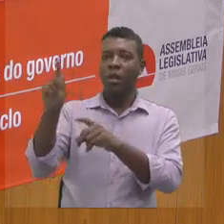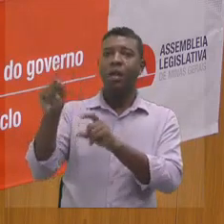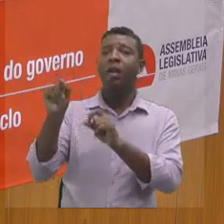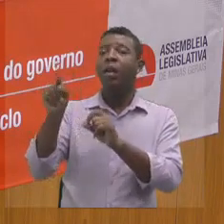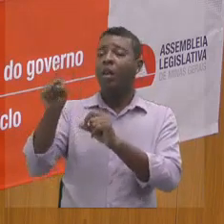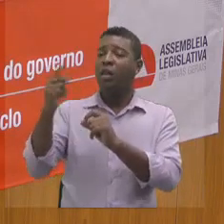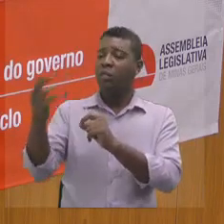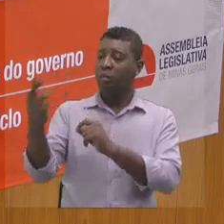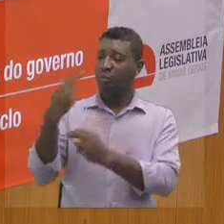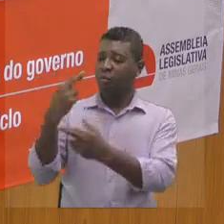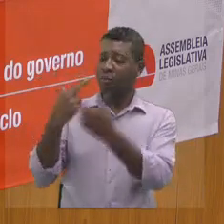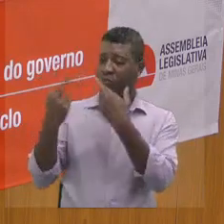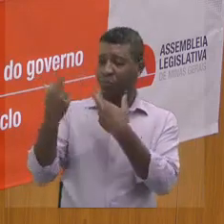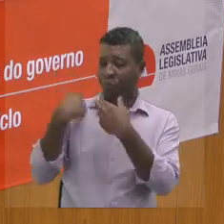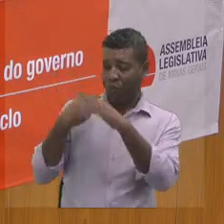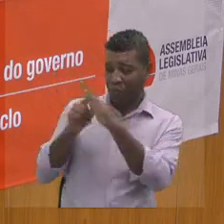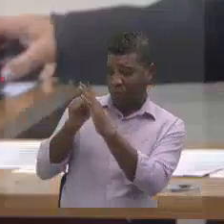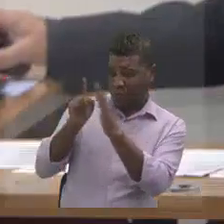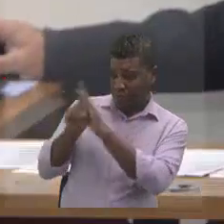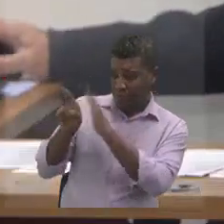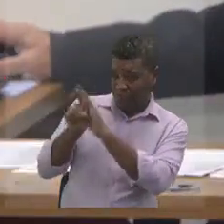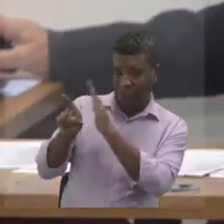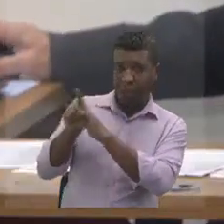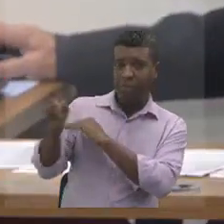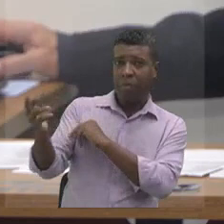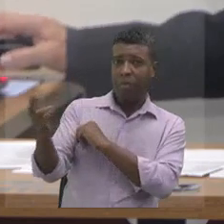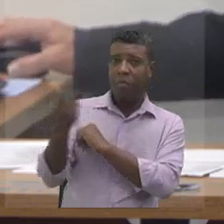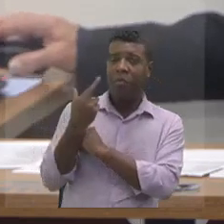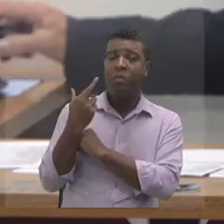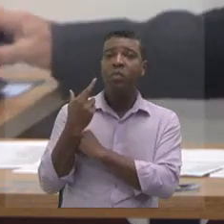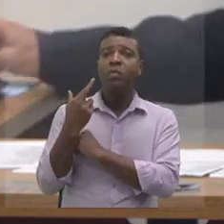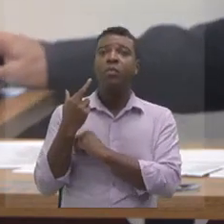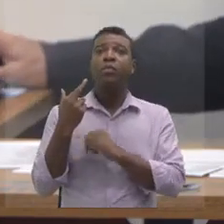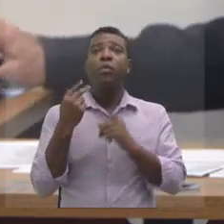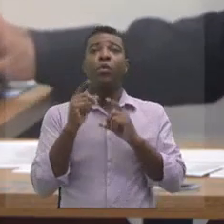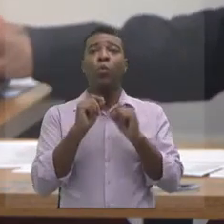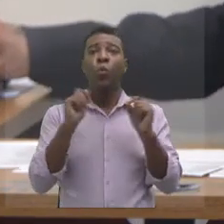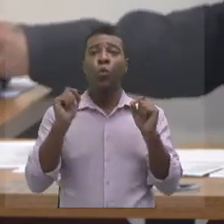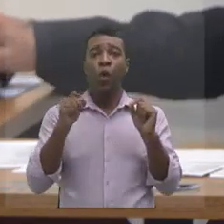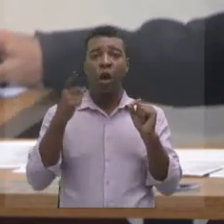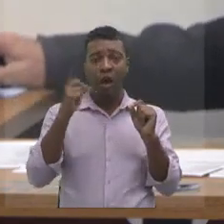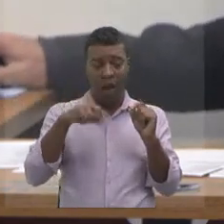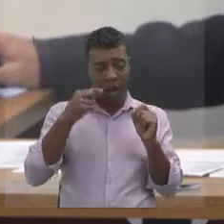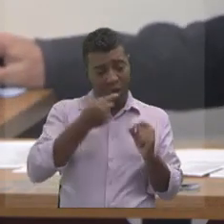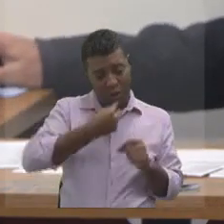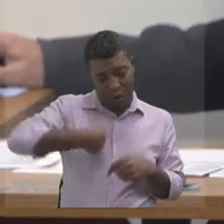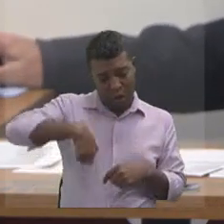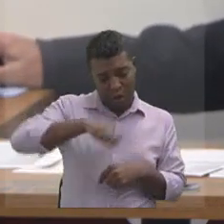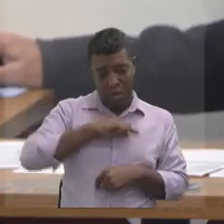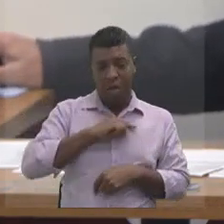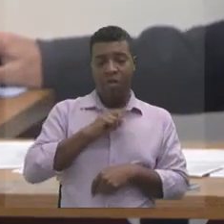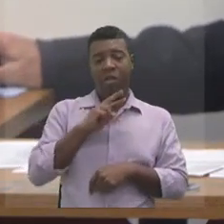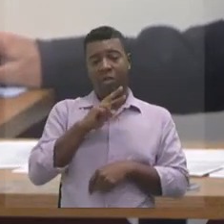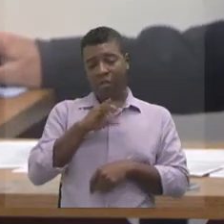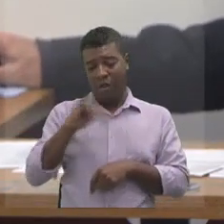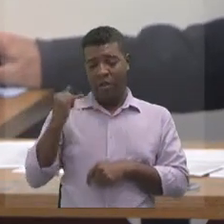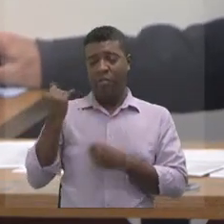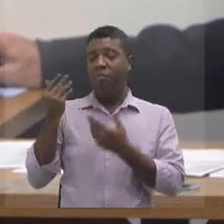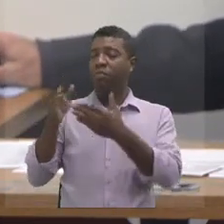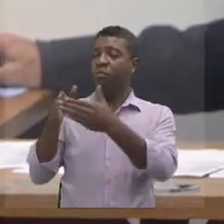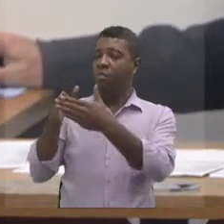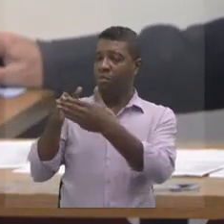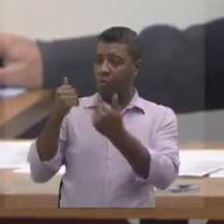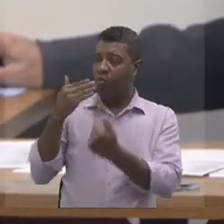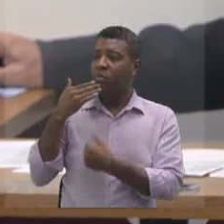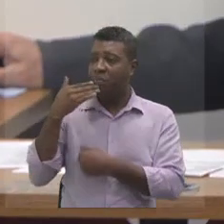aos nossos questionamentos é que o nosso mandato secretário vai solicitar junto ao Ministro